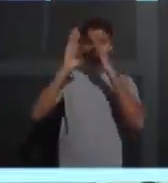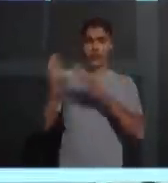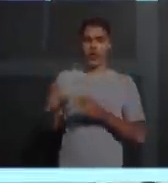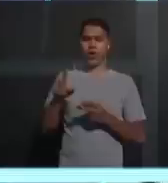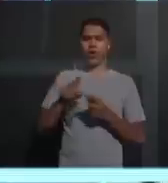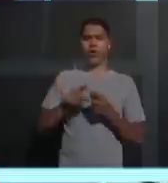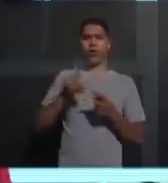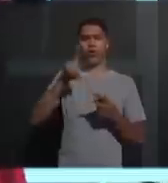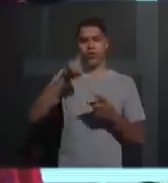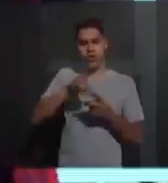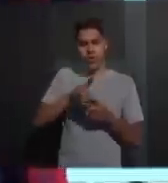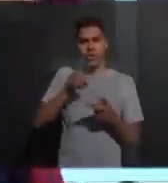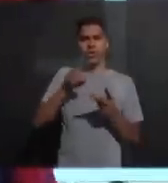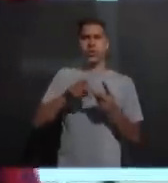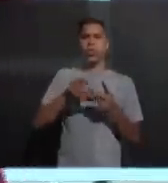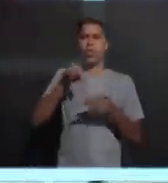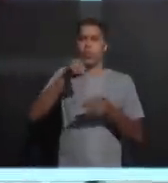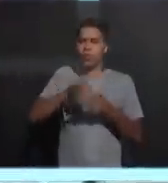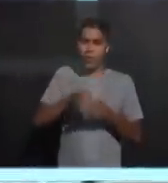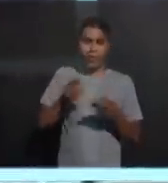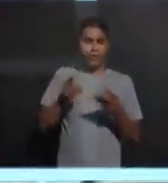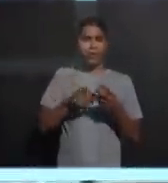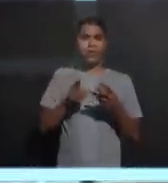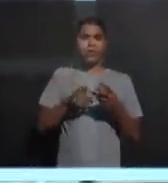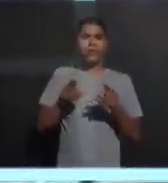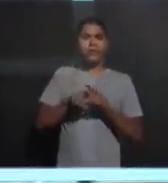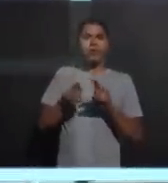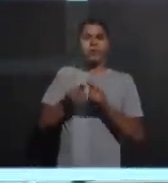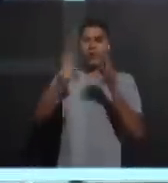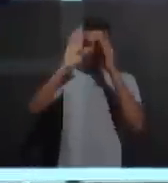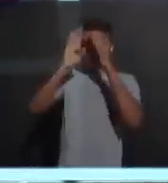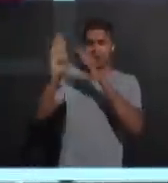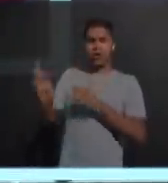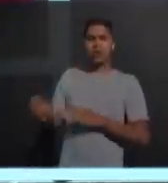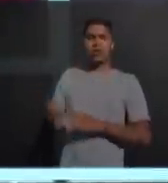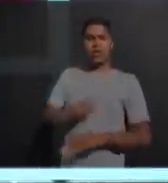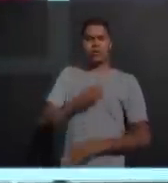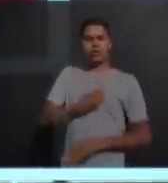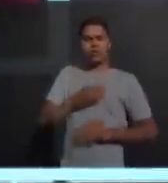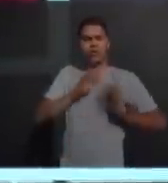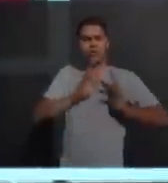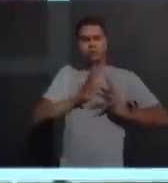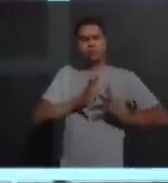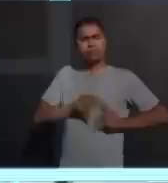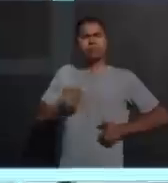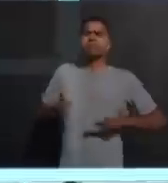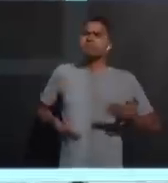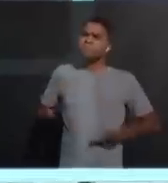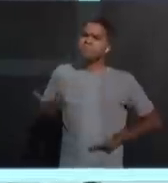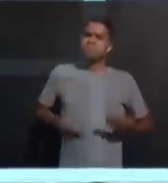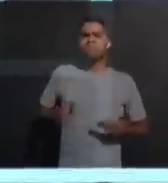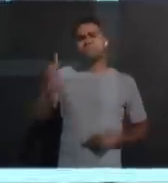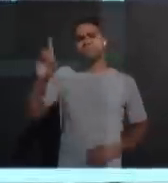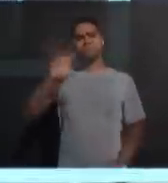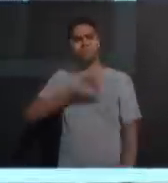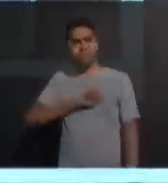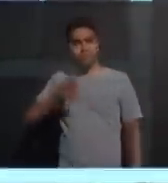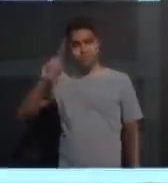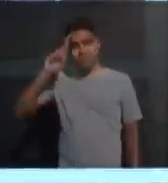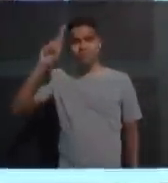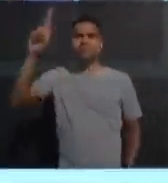que nossos combustíveis na nossa vida na nossa fidelidade no nosso coração servido ele amando ele